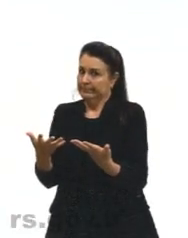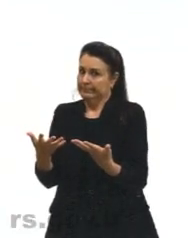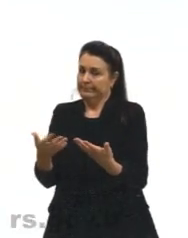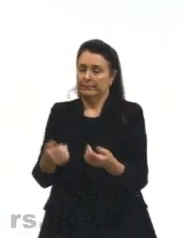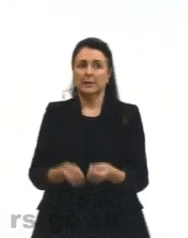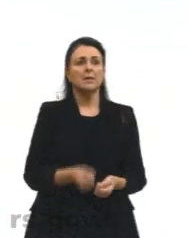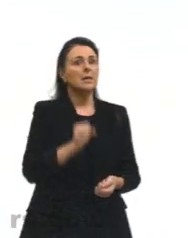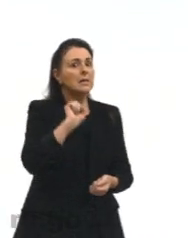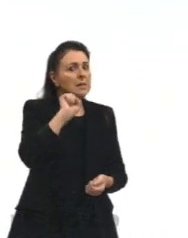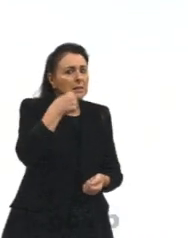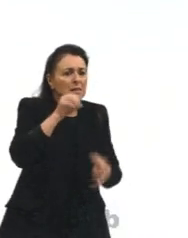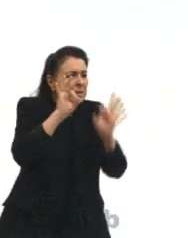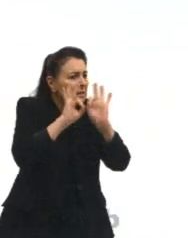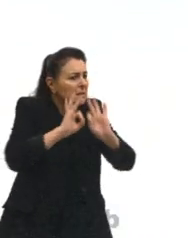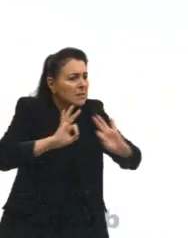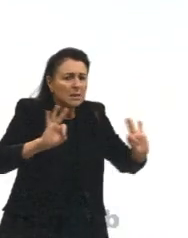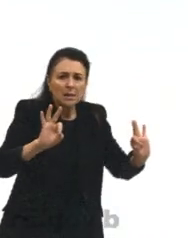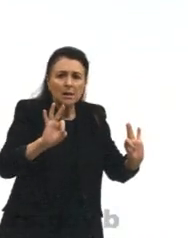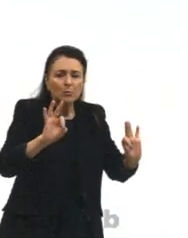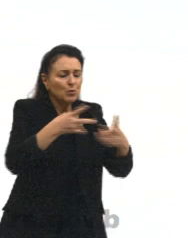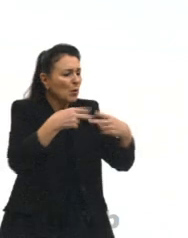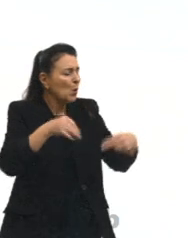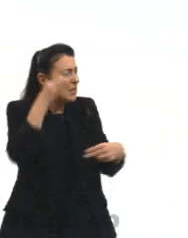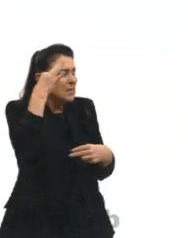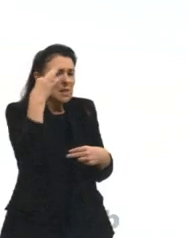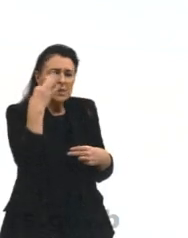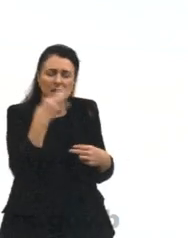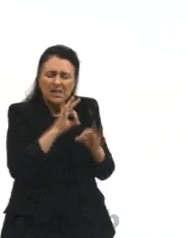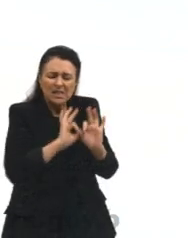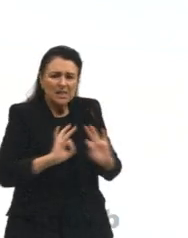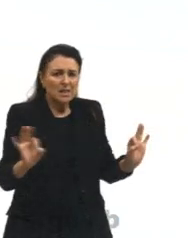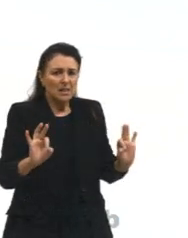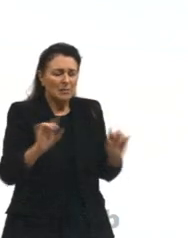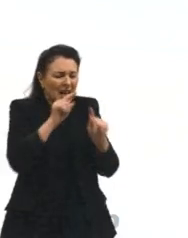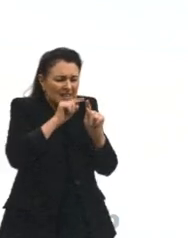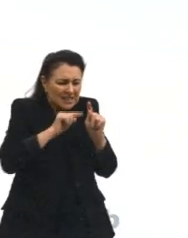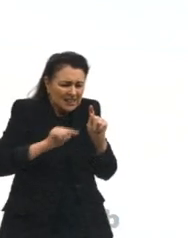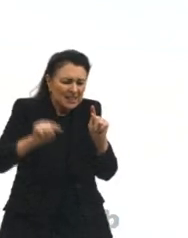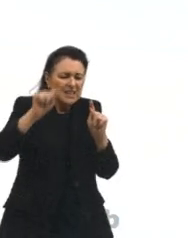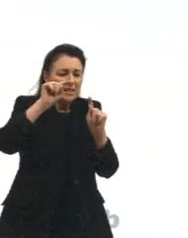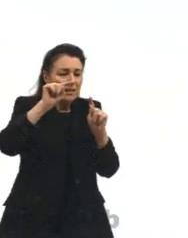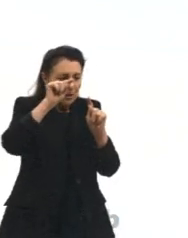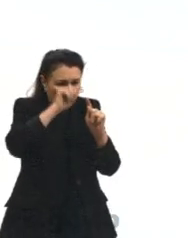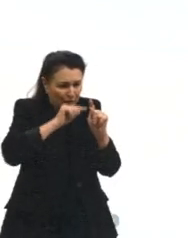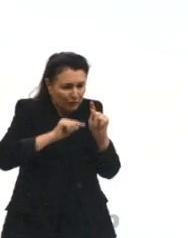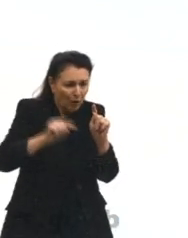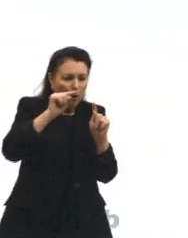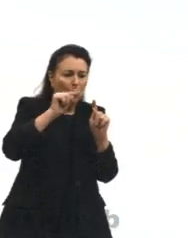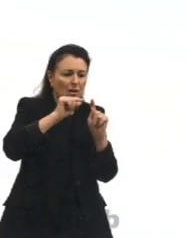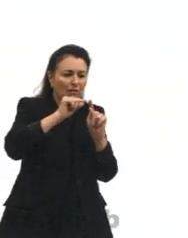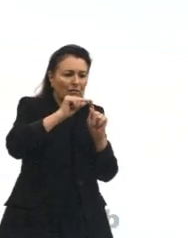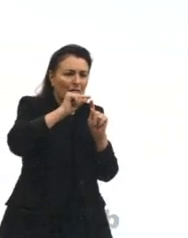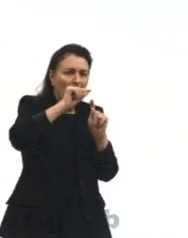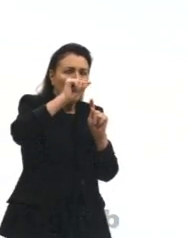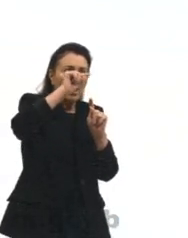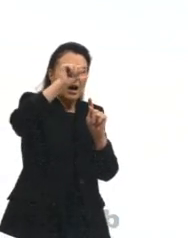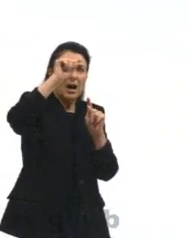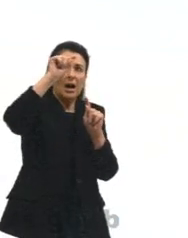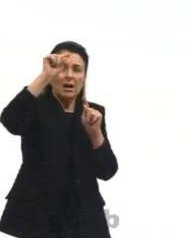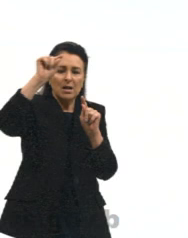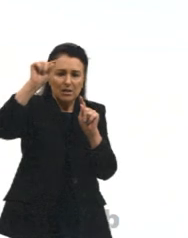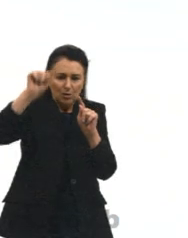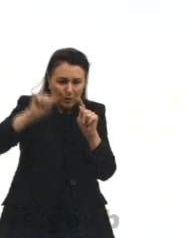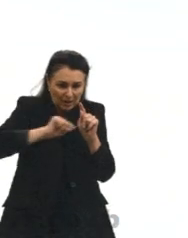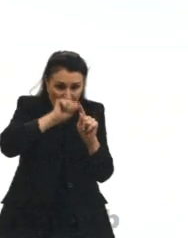é mas a simples uma coisa simples olha assim assim uma volta aqui vem vindo Vem vindo